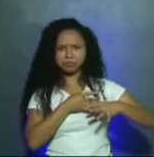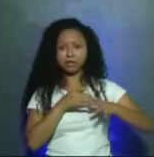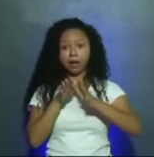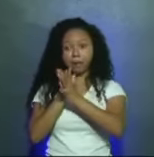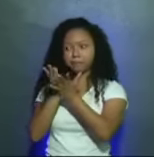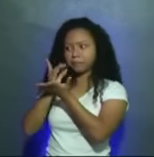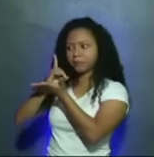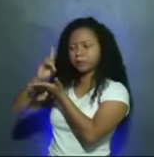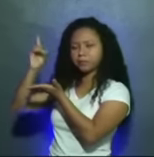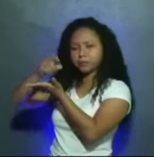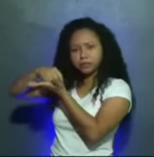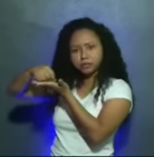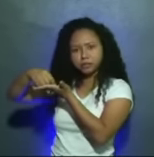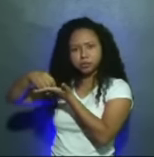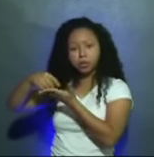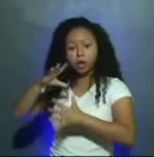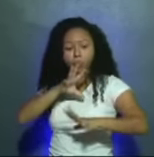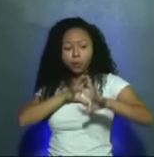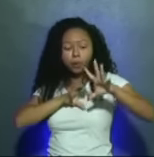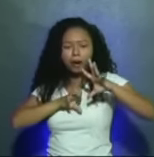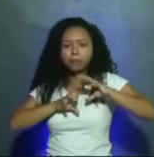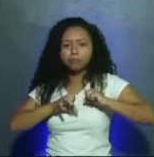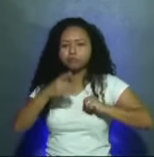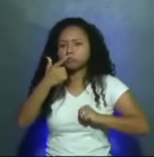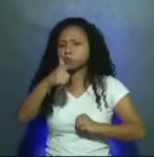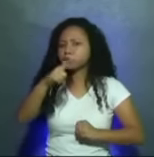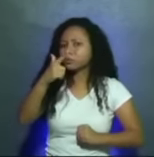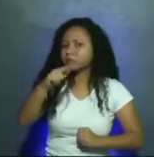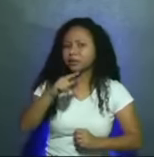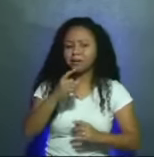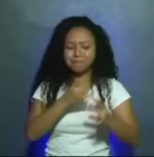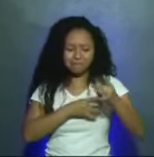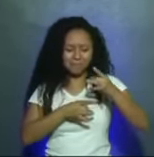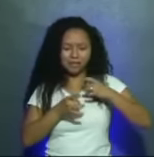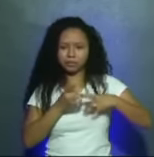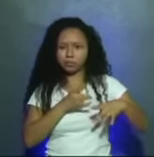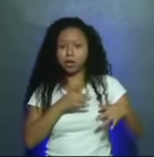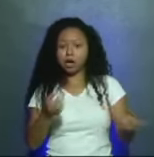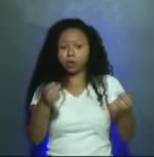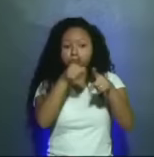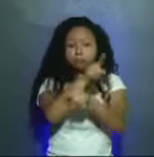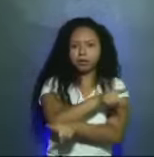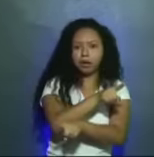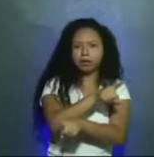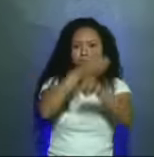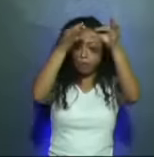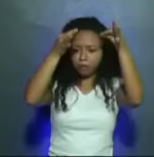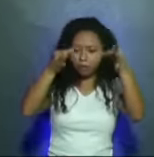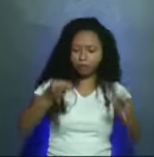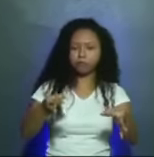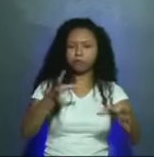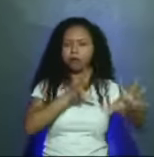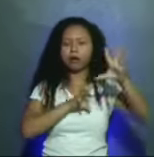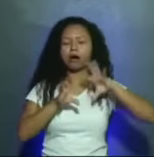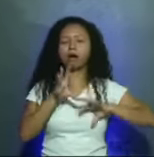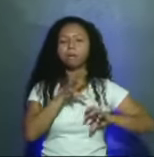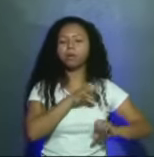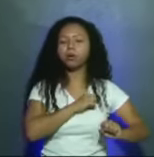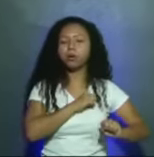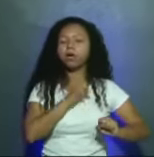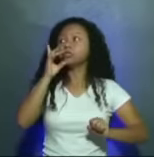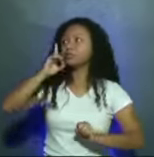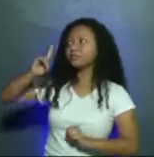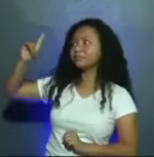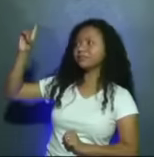há medo, no amor não há medo, ao contrário, o perfeito amor, que Deus, Jesus